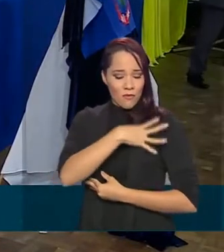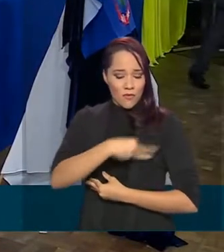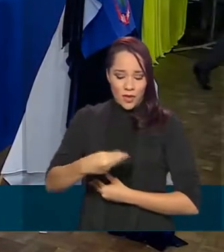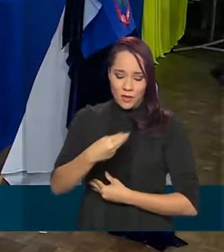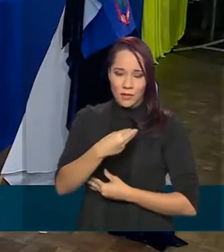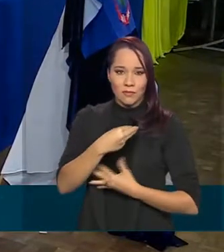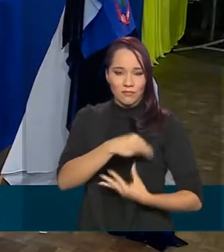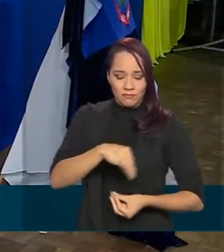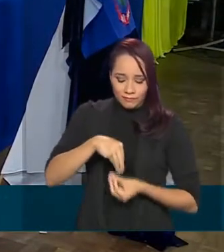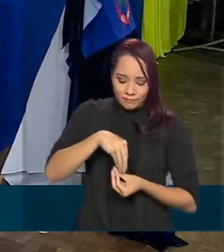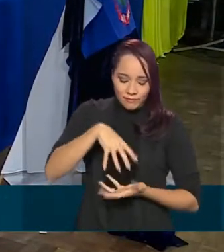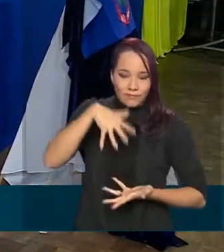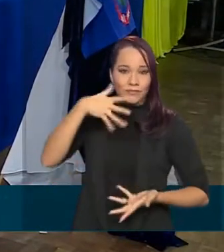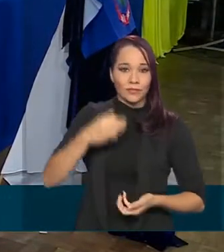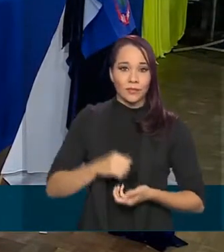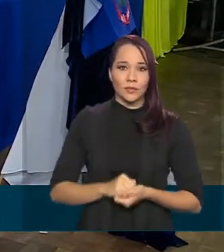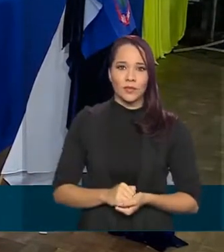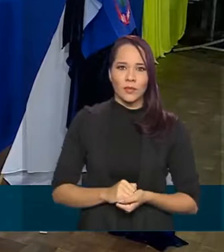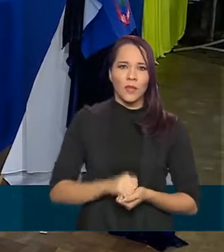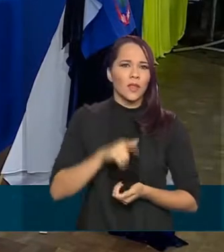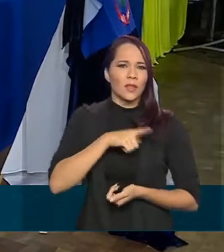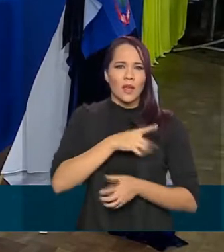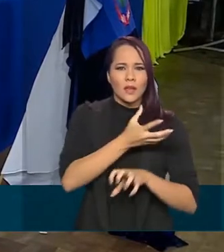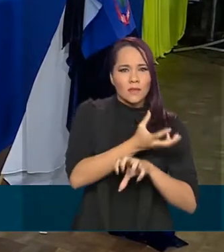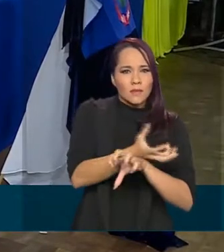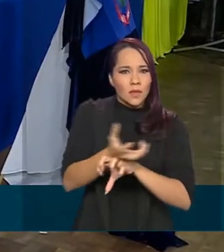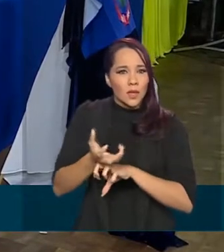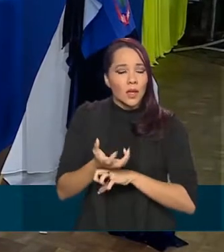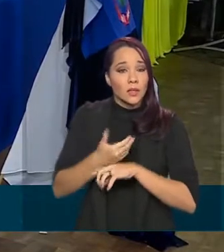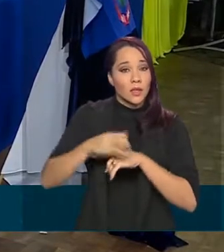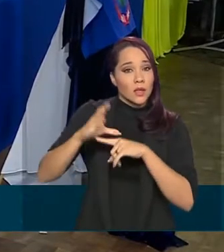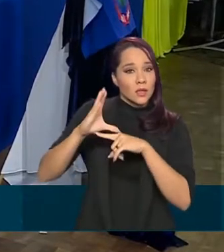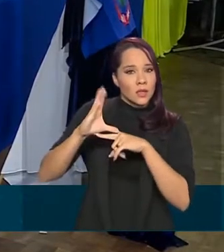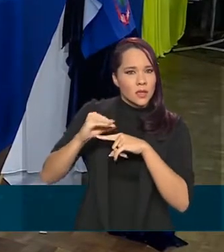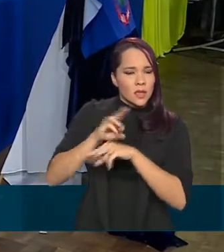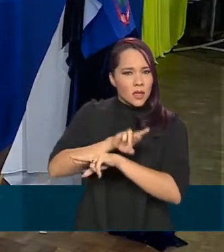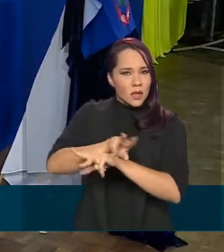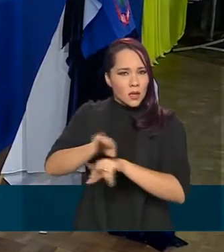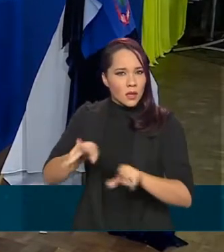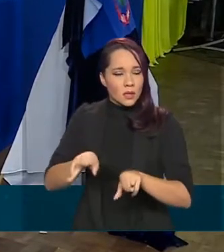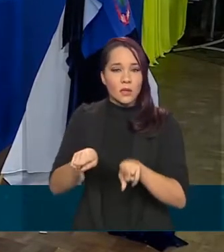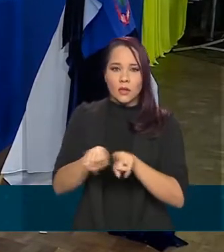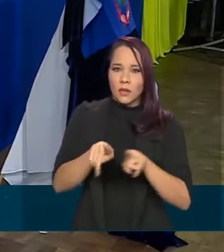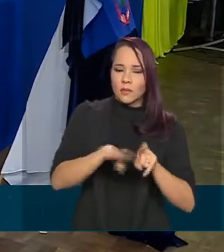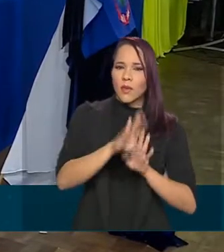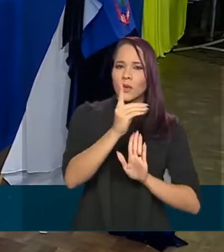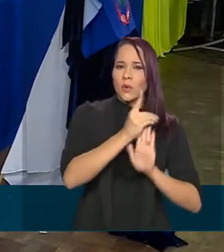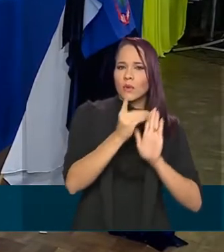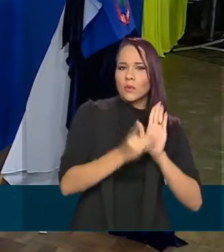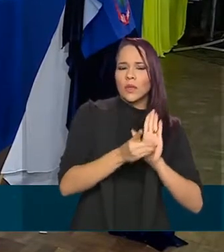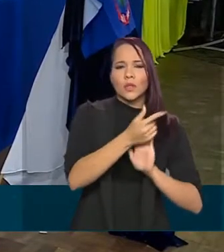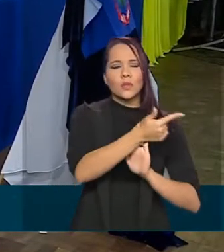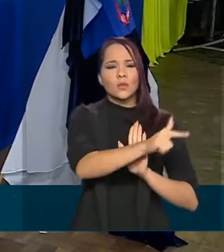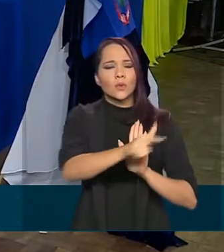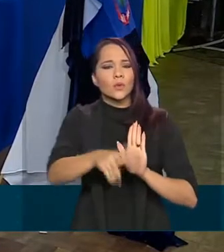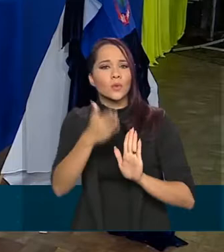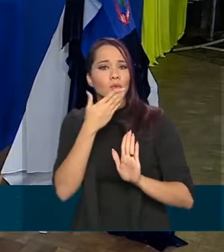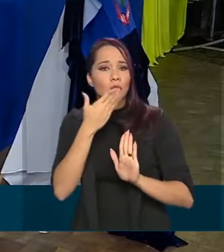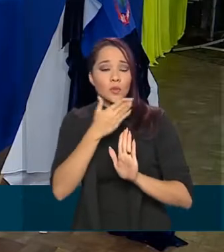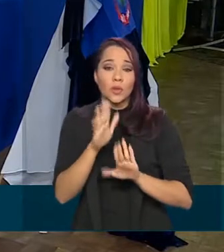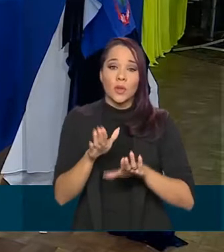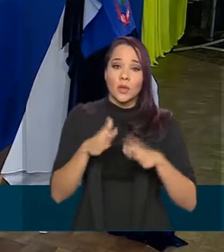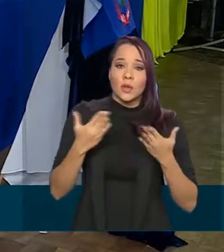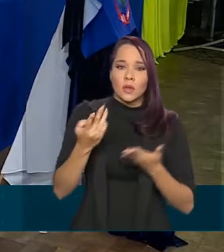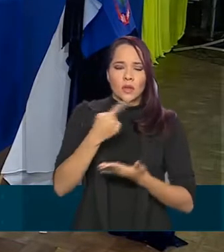nós encarnado. As disciplinas, ciências e doutrinas de todo tipo, de cujas